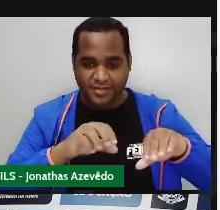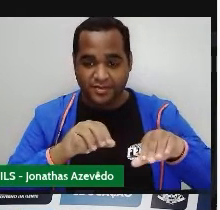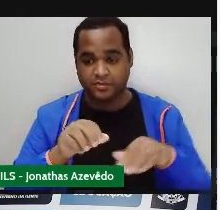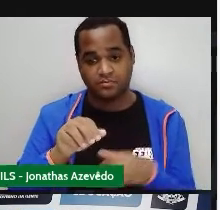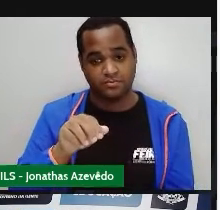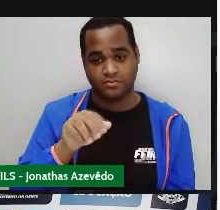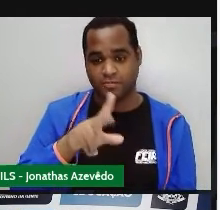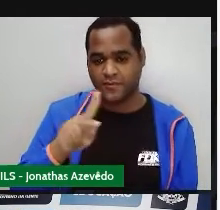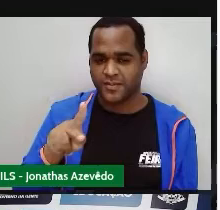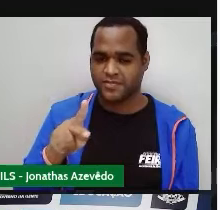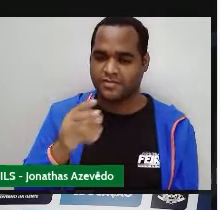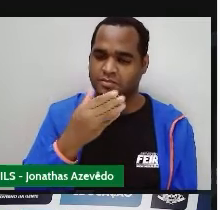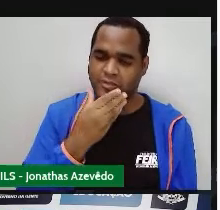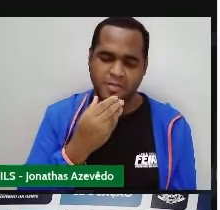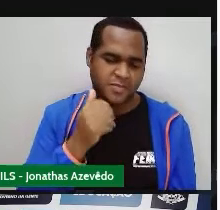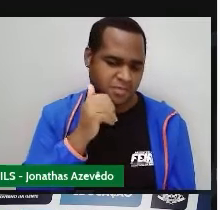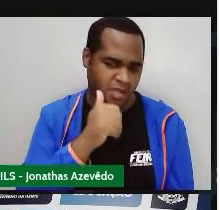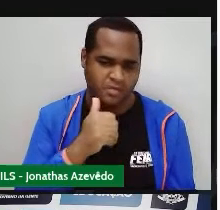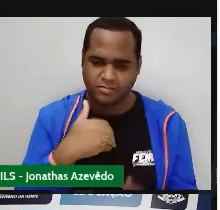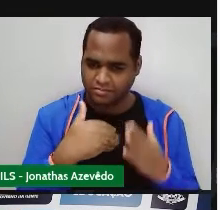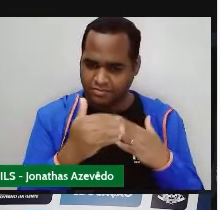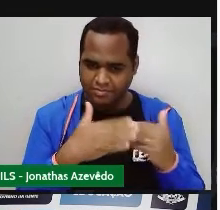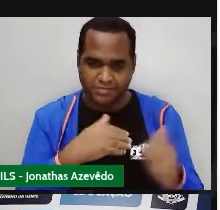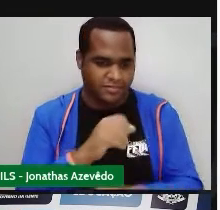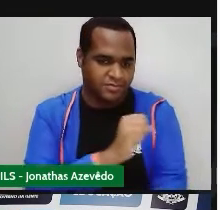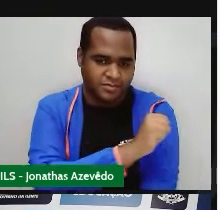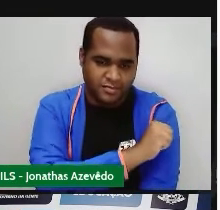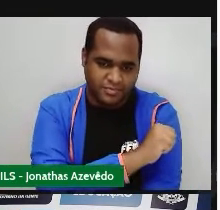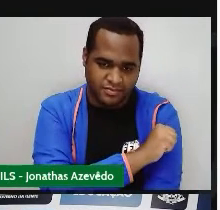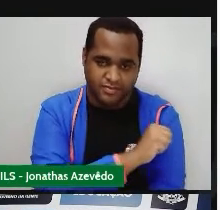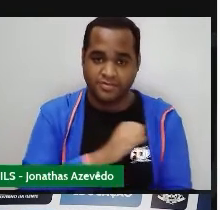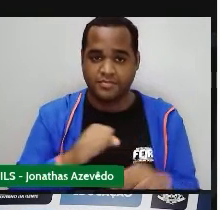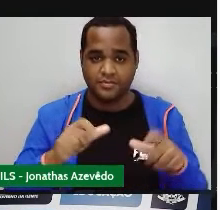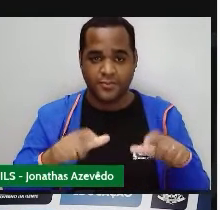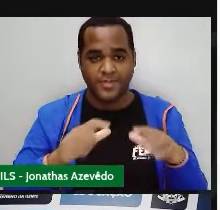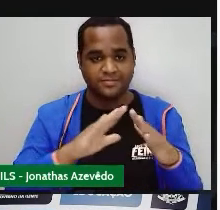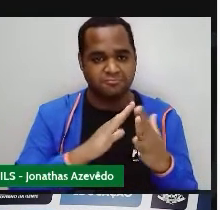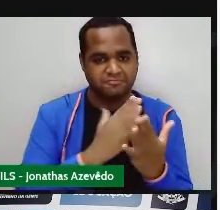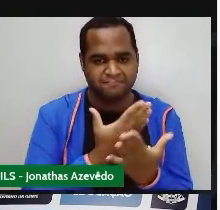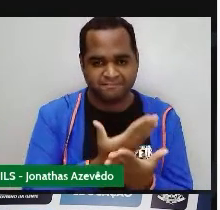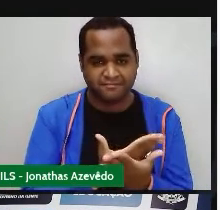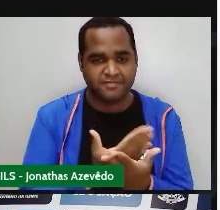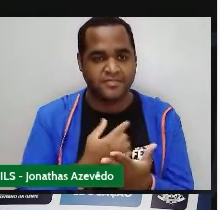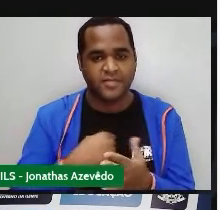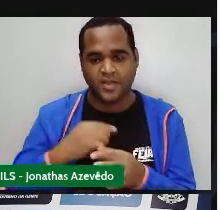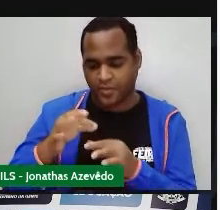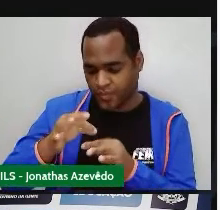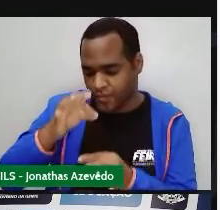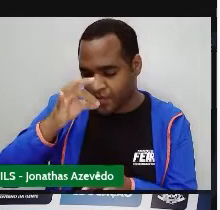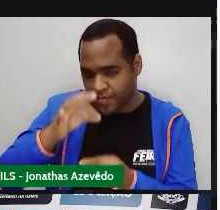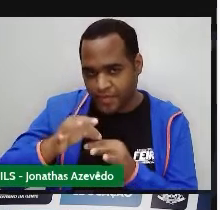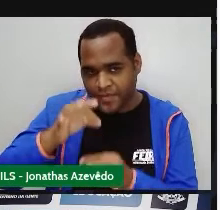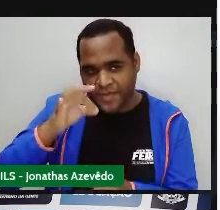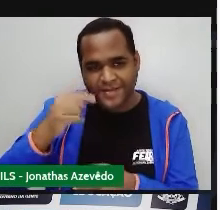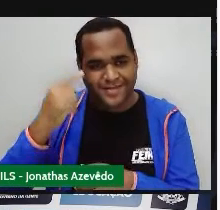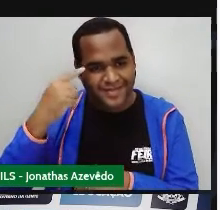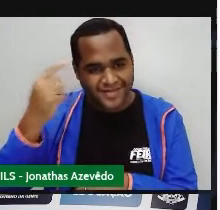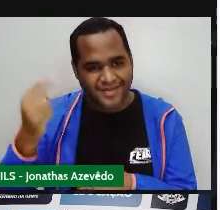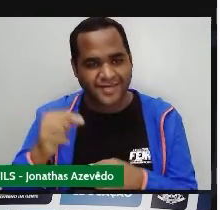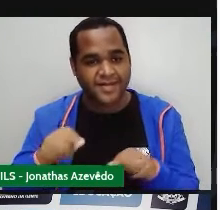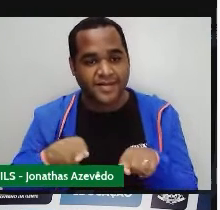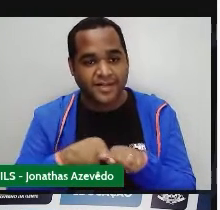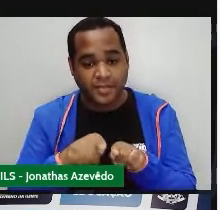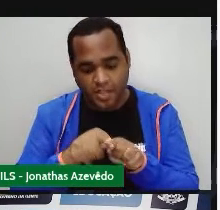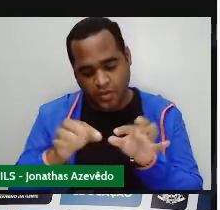professora de matemática da turma de 8º ano de uma escola e levou o Canudos e barbante